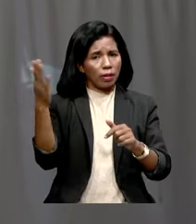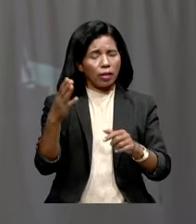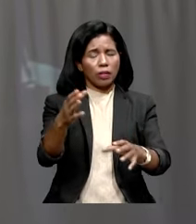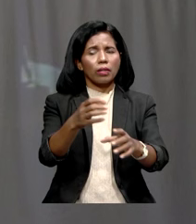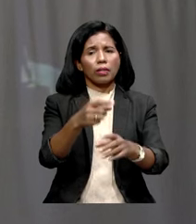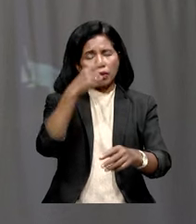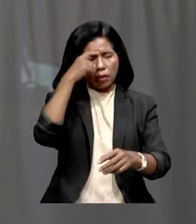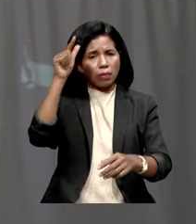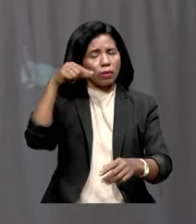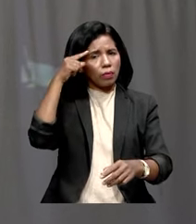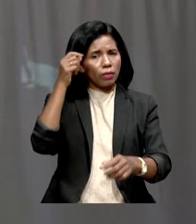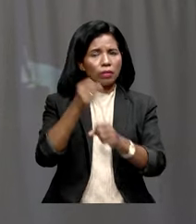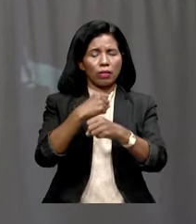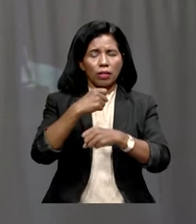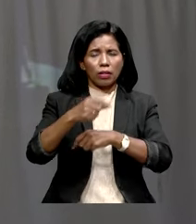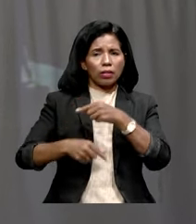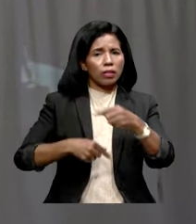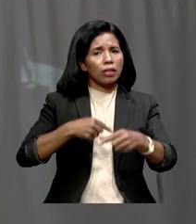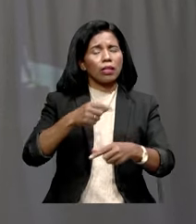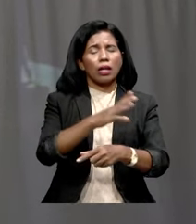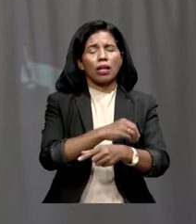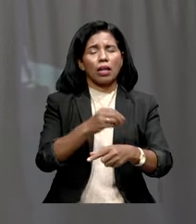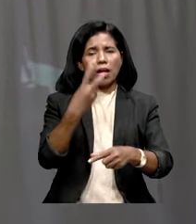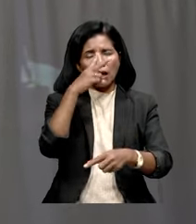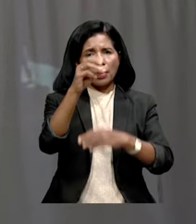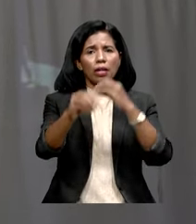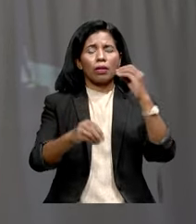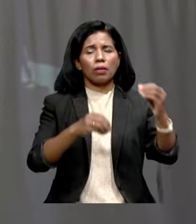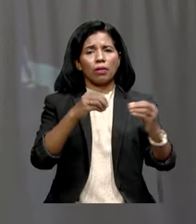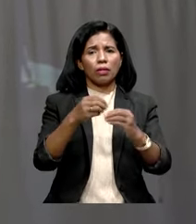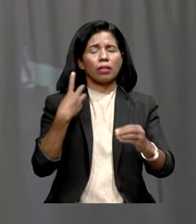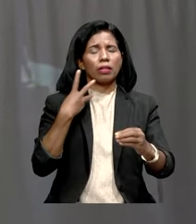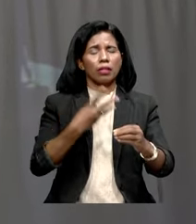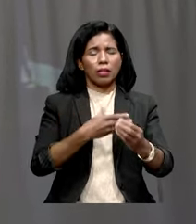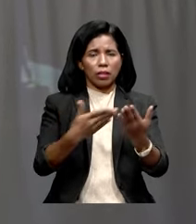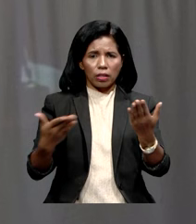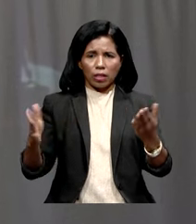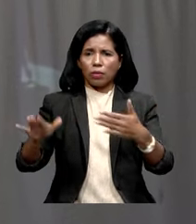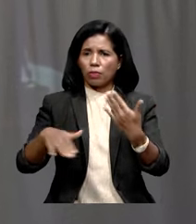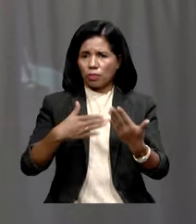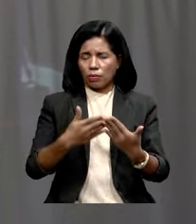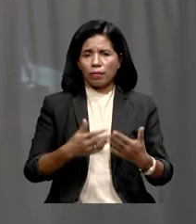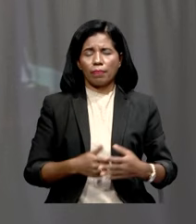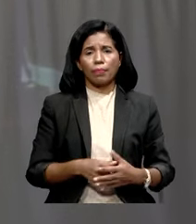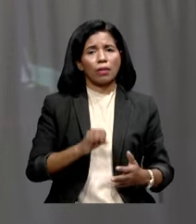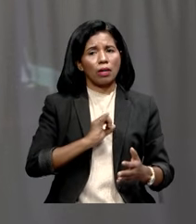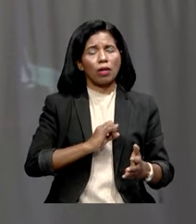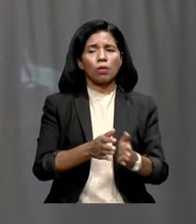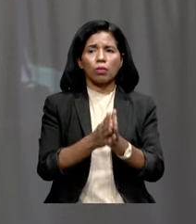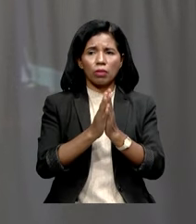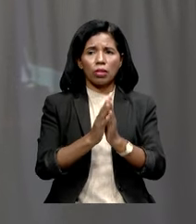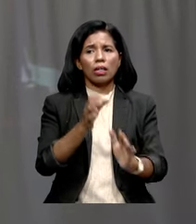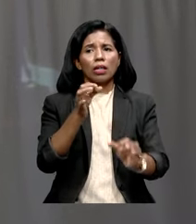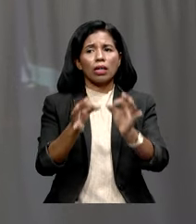tamba governo ma khalo hela zestaun e controla hela itani aset sirane ha huso tri sam